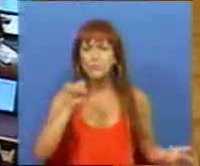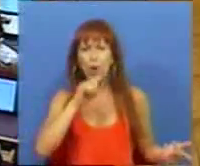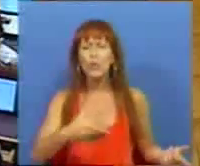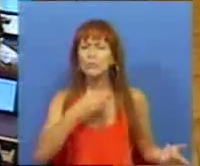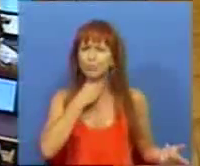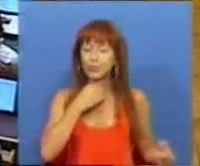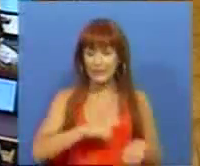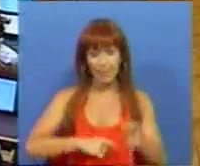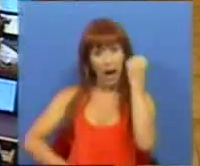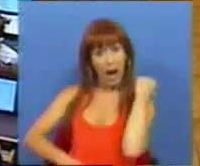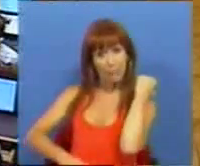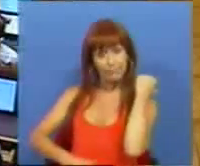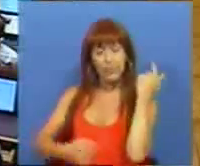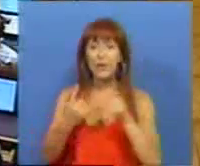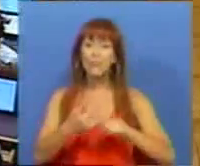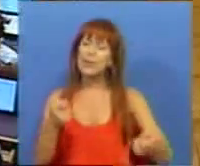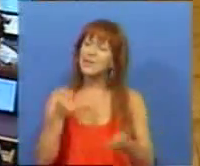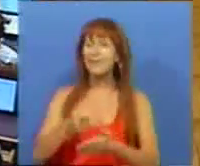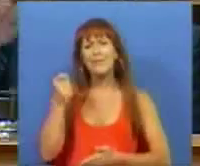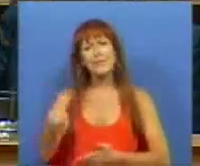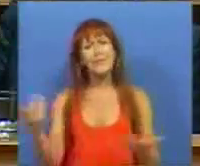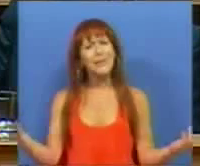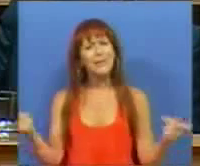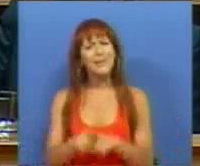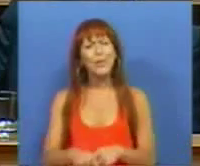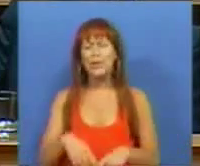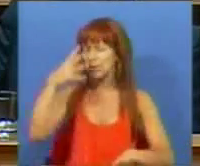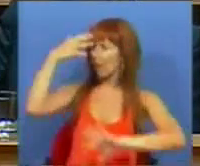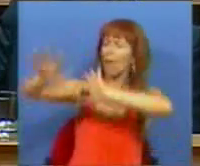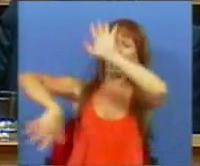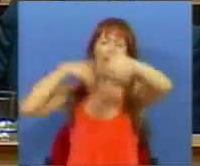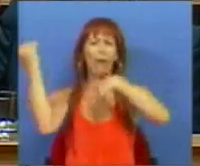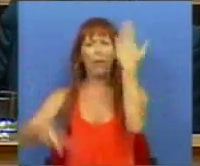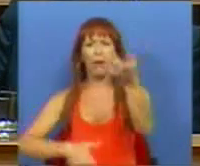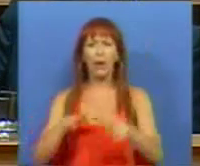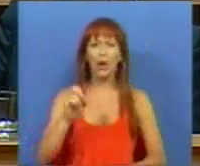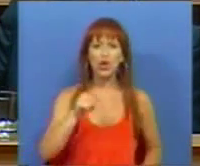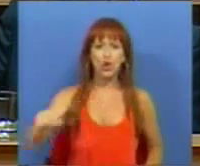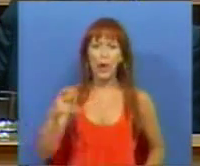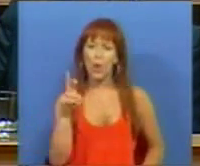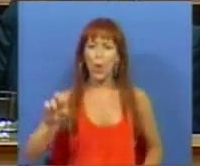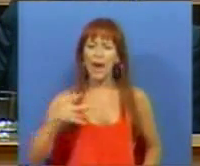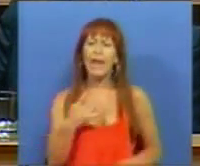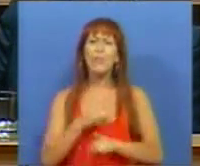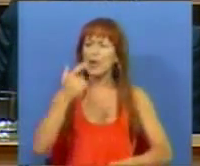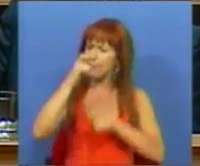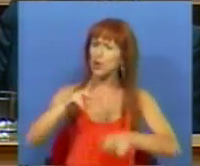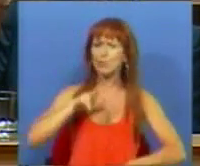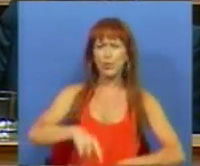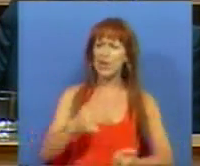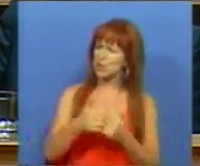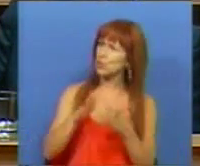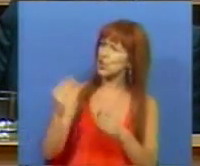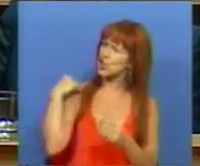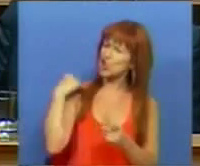ido à falência naquela altura. Porque é que pagámos os desvarios de João Rendeiro? Porque é que cada contribuinte português